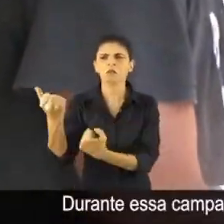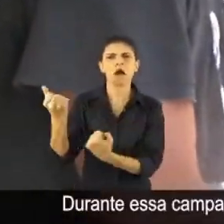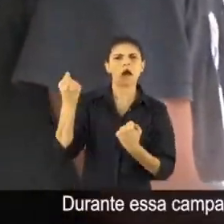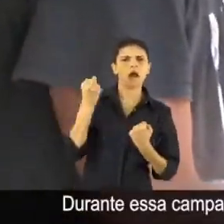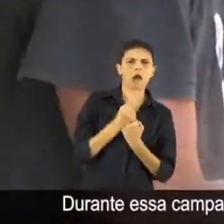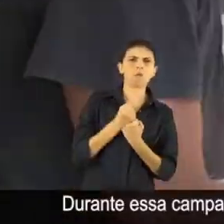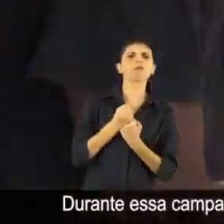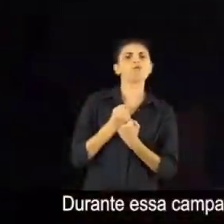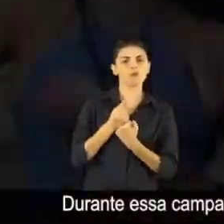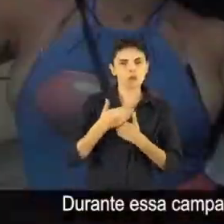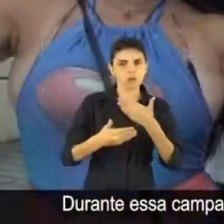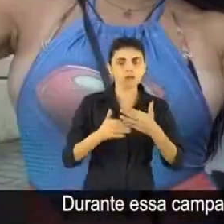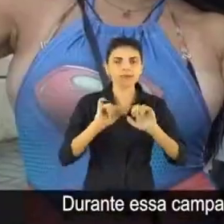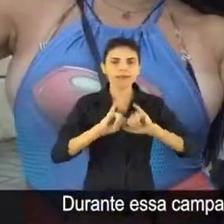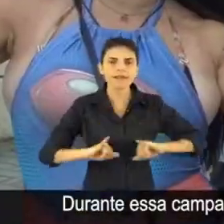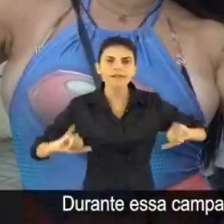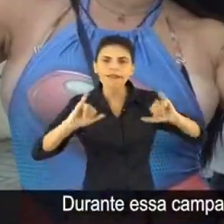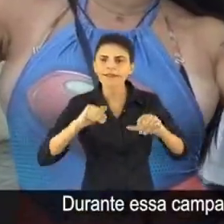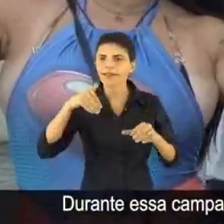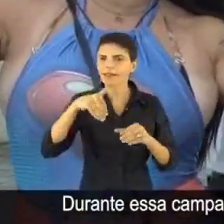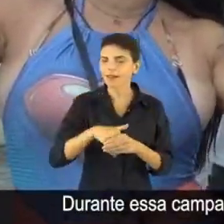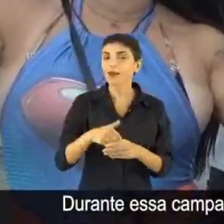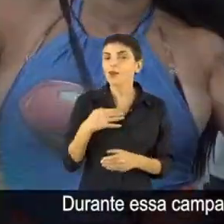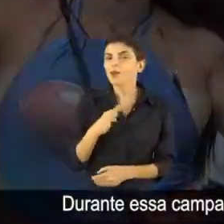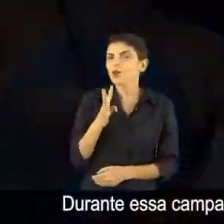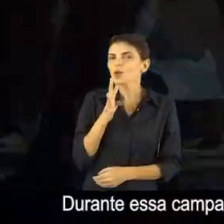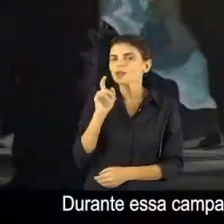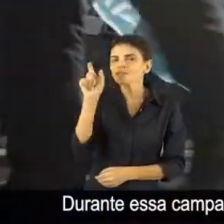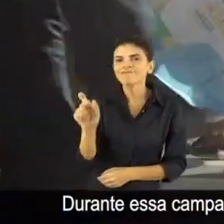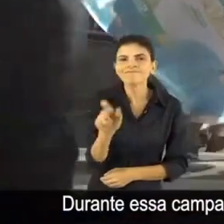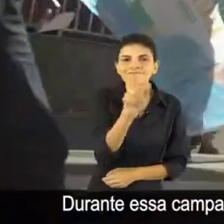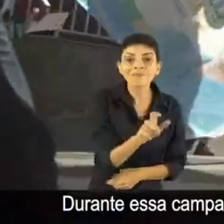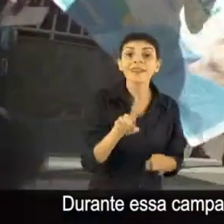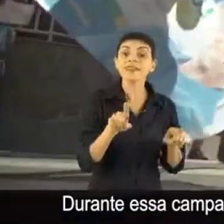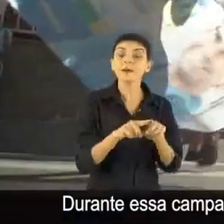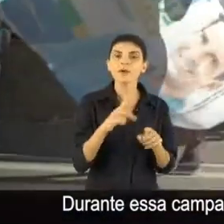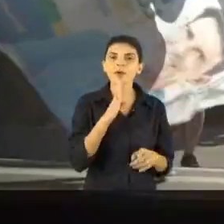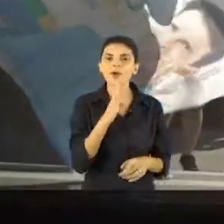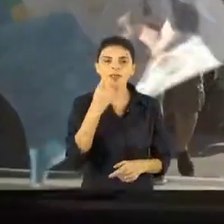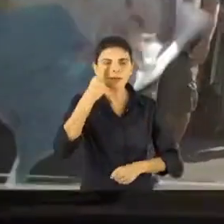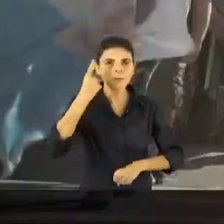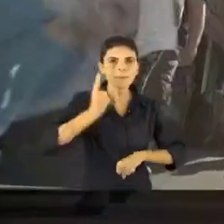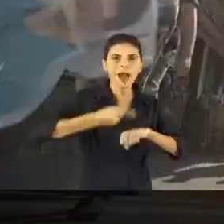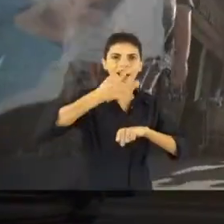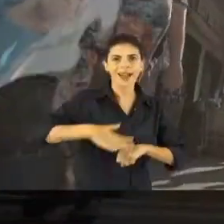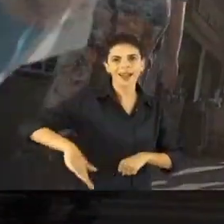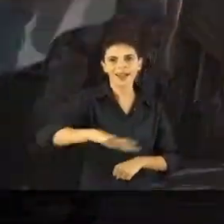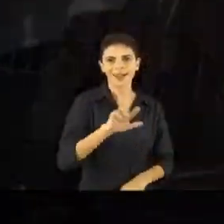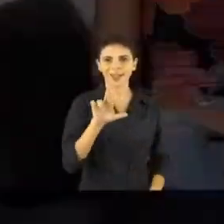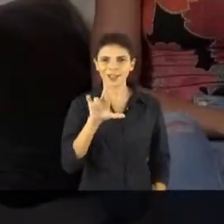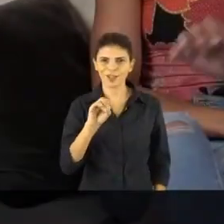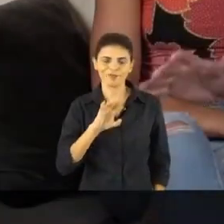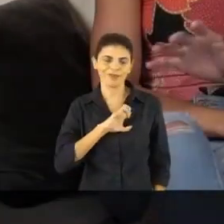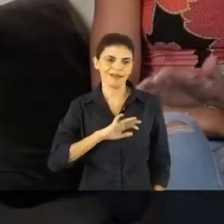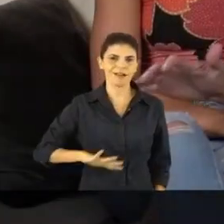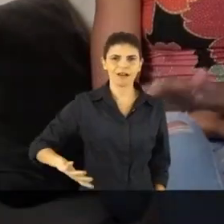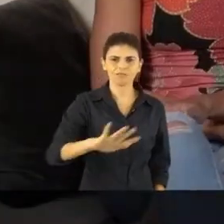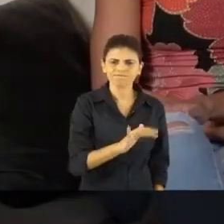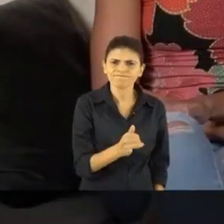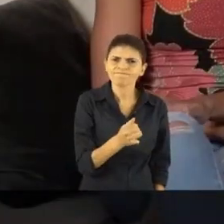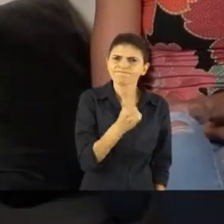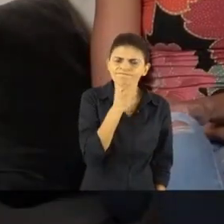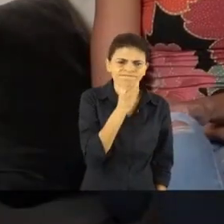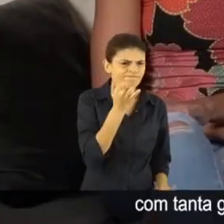Durante essa campanha, tive a grande oportunidade de conhecer melhor a nossa amada cidade do Rio de Janeiro. É muito triste ver